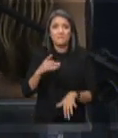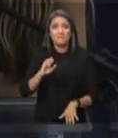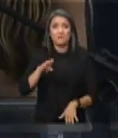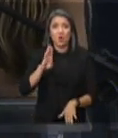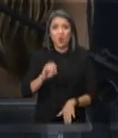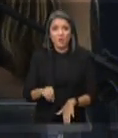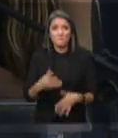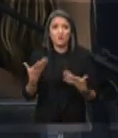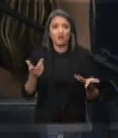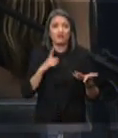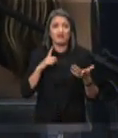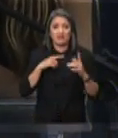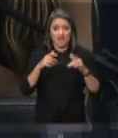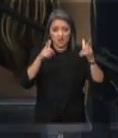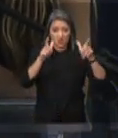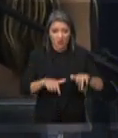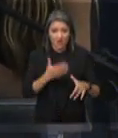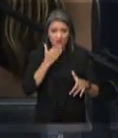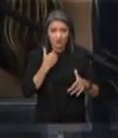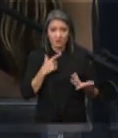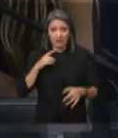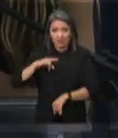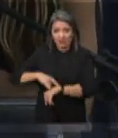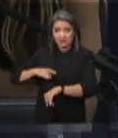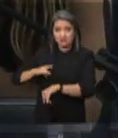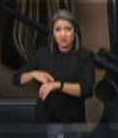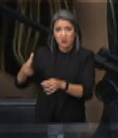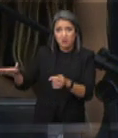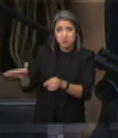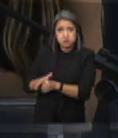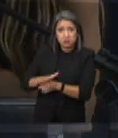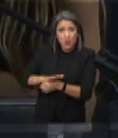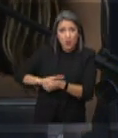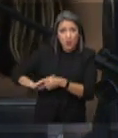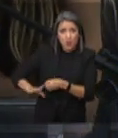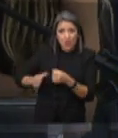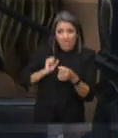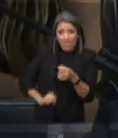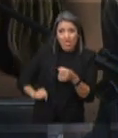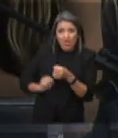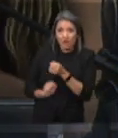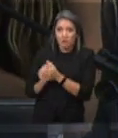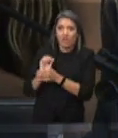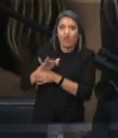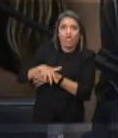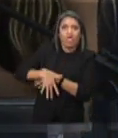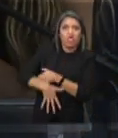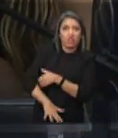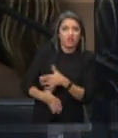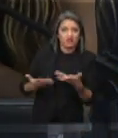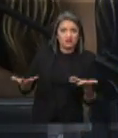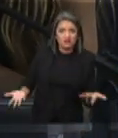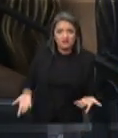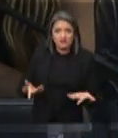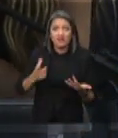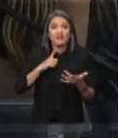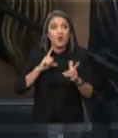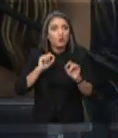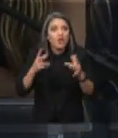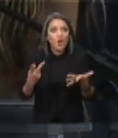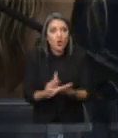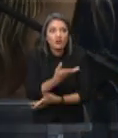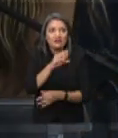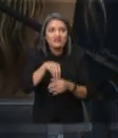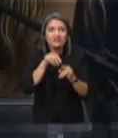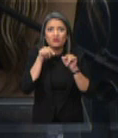nós encontramos vasos sanitários entupidos aonde as fezes saíram para fora dos vasos a realidade da